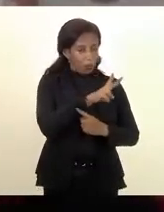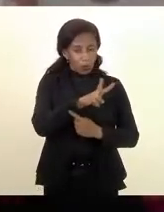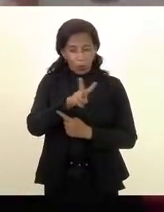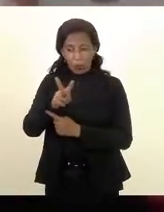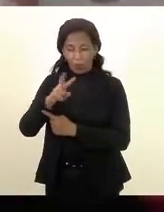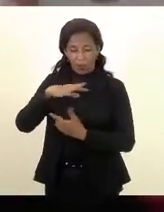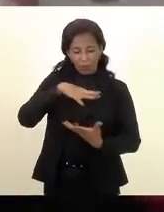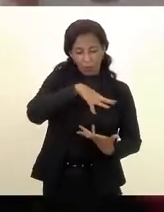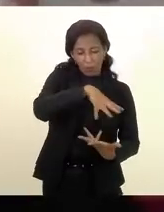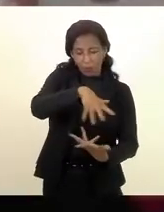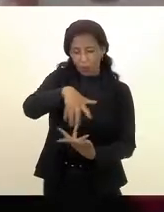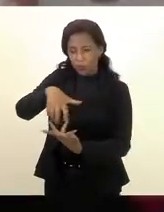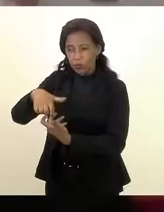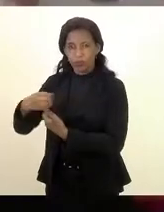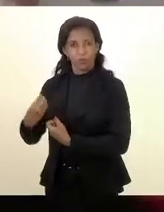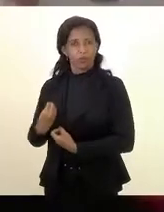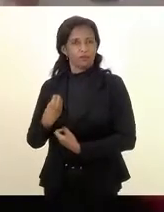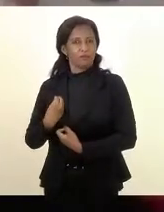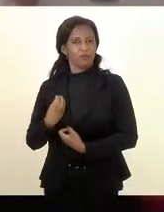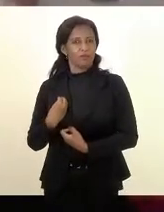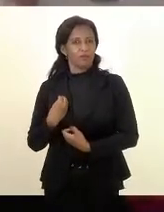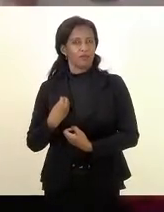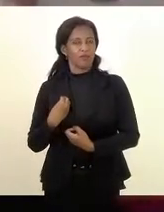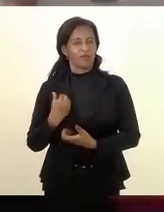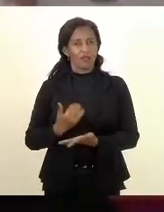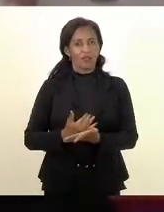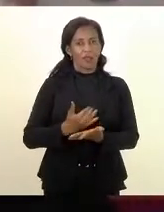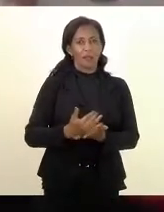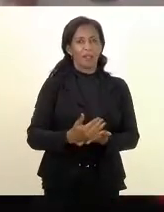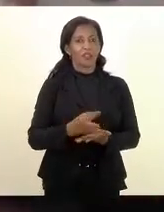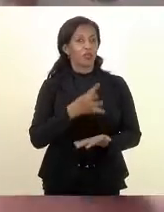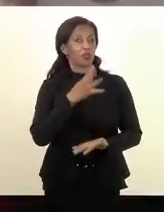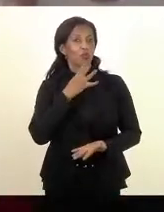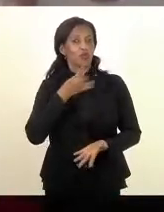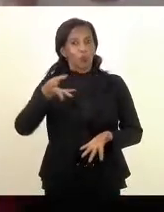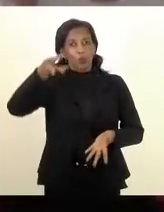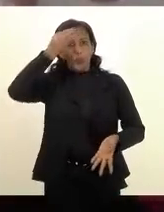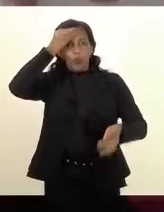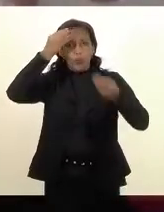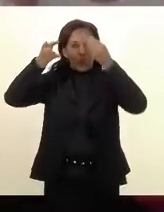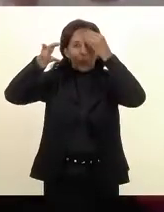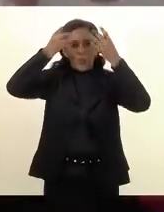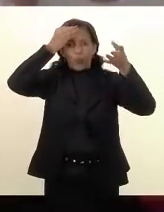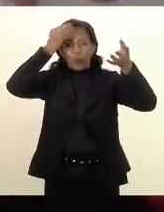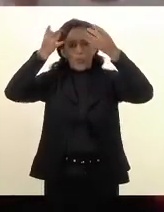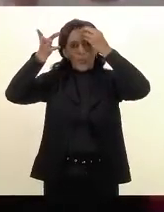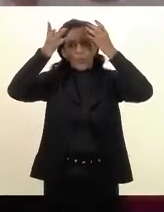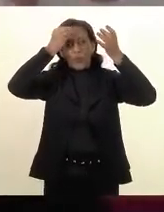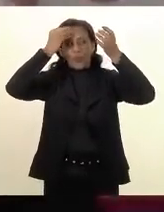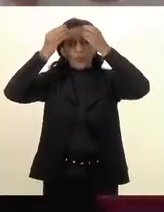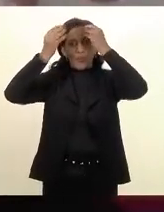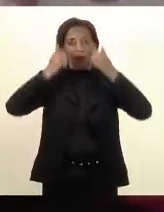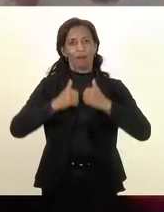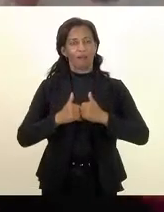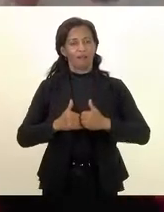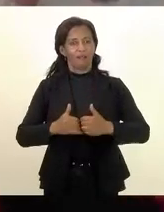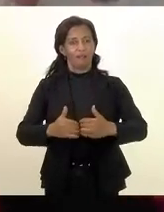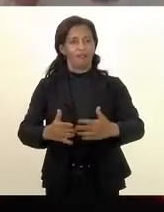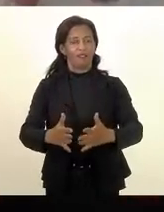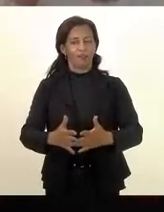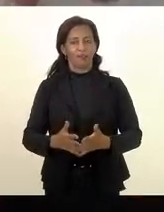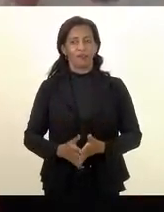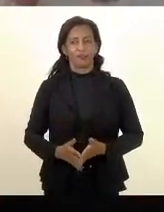perspectiva a partir do acúmulo de conhecimento e da produção de conhecimento a partir dos